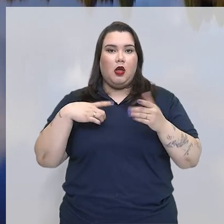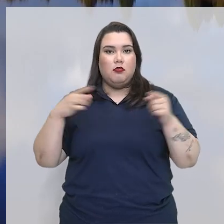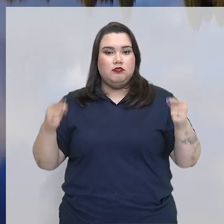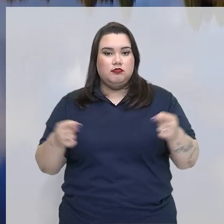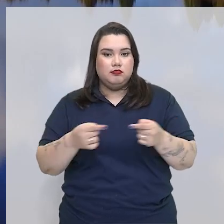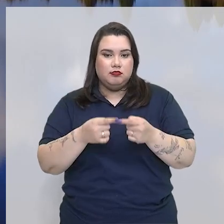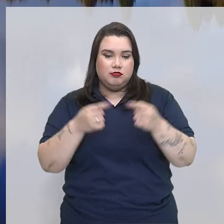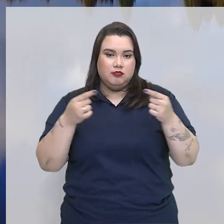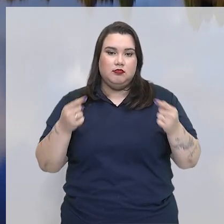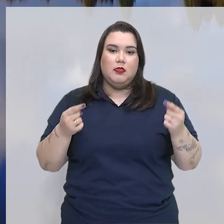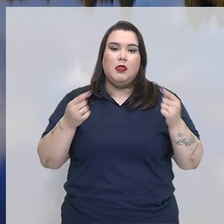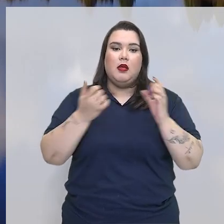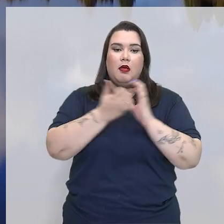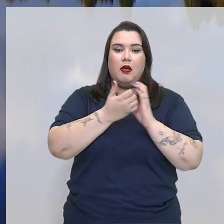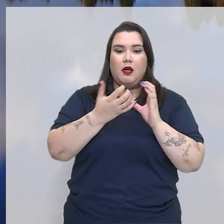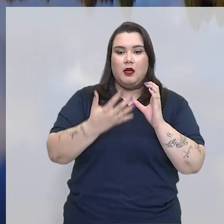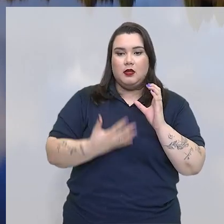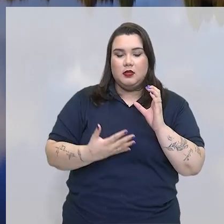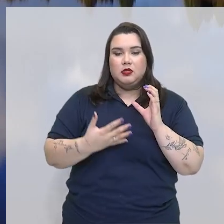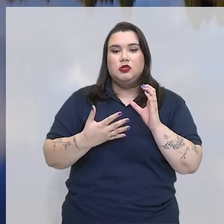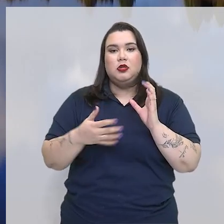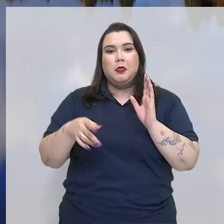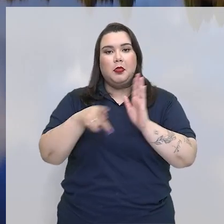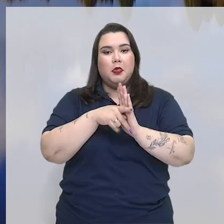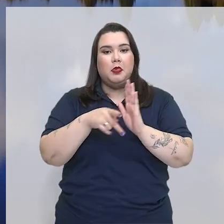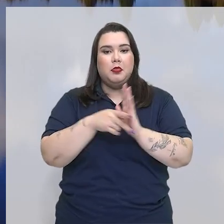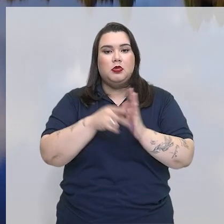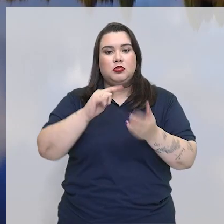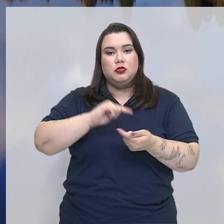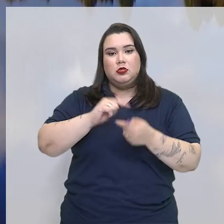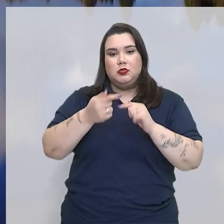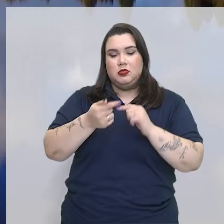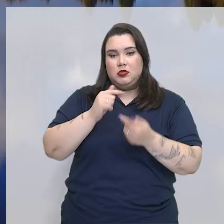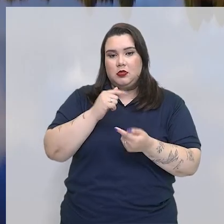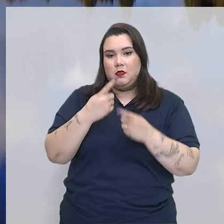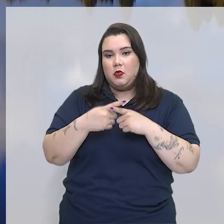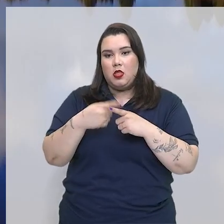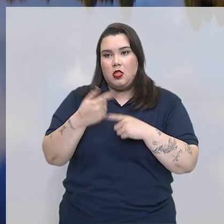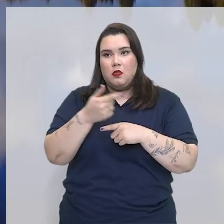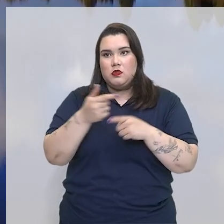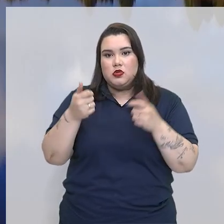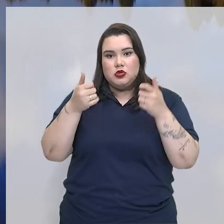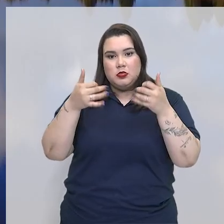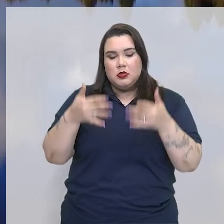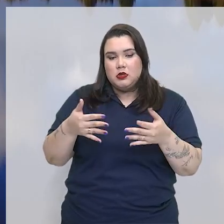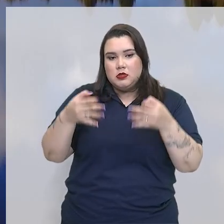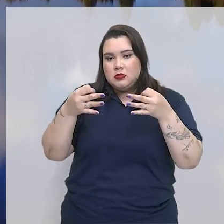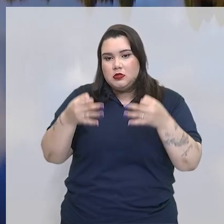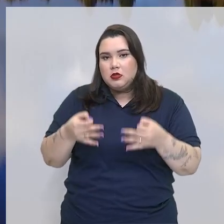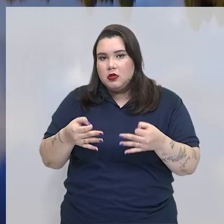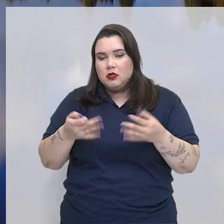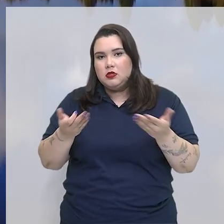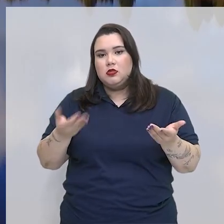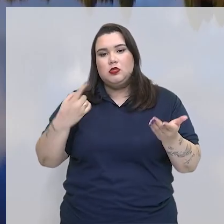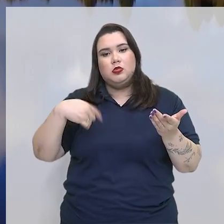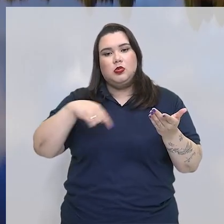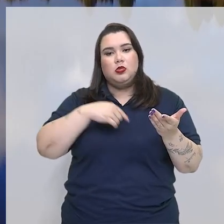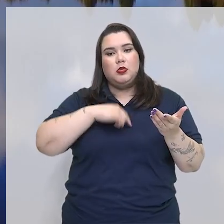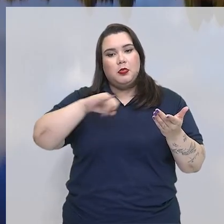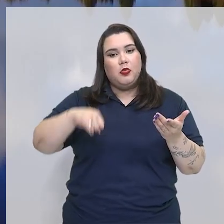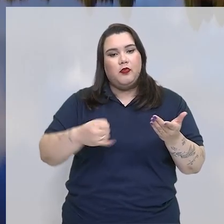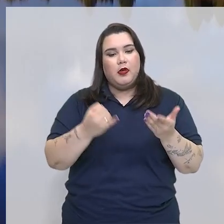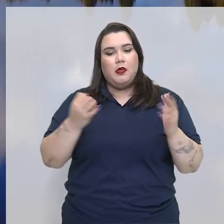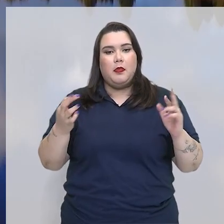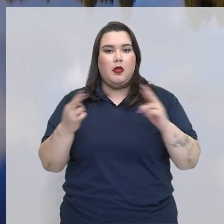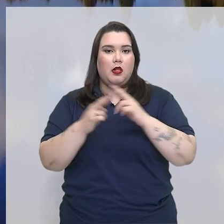são consideradas como entes geométricos, pois nós não temos uma definição, simplesmente nós